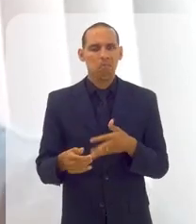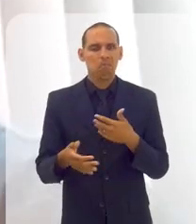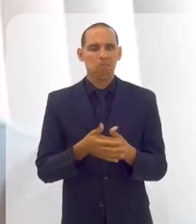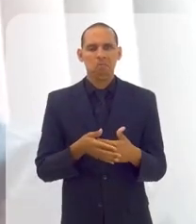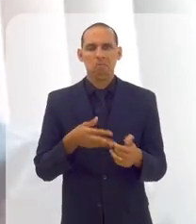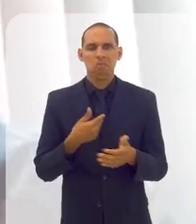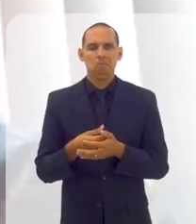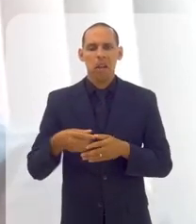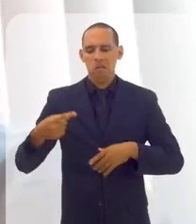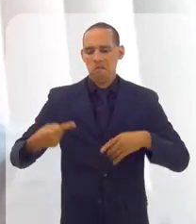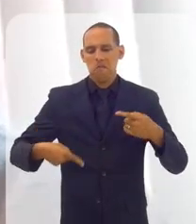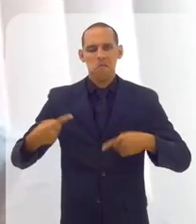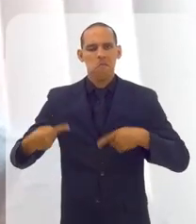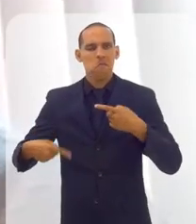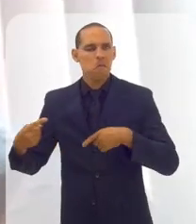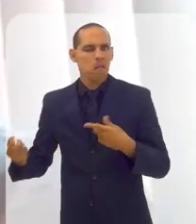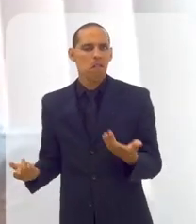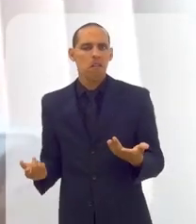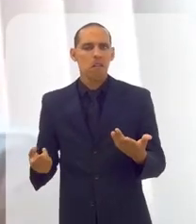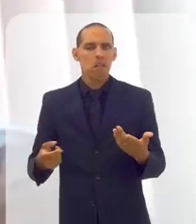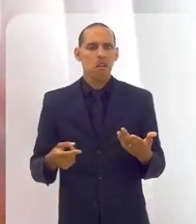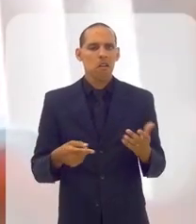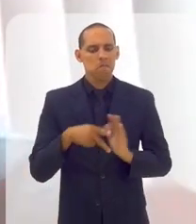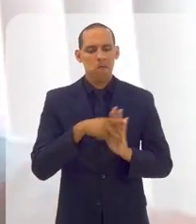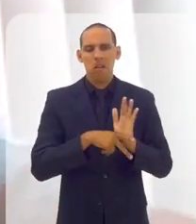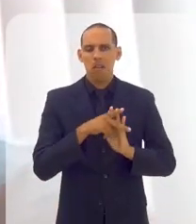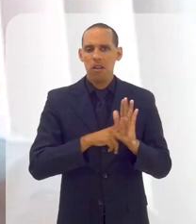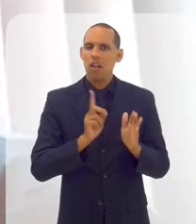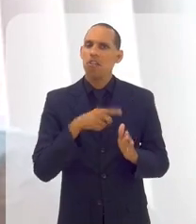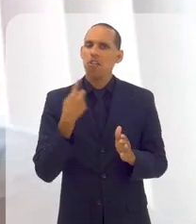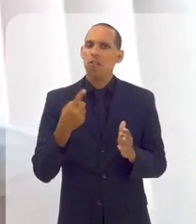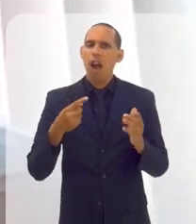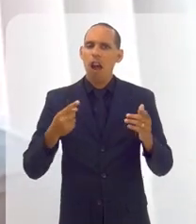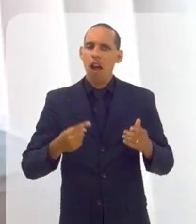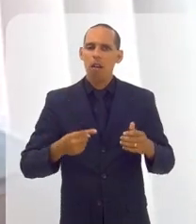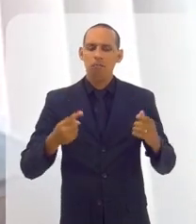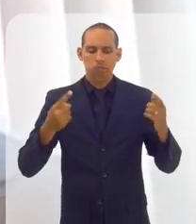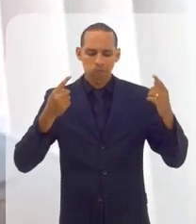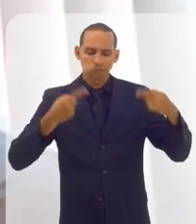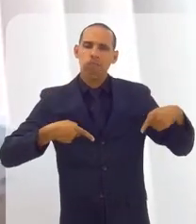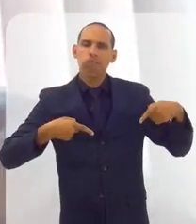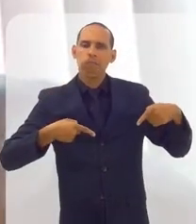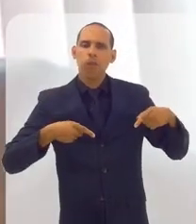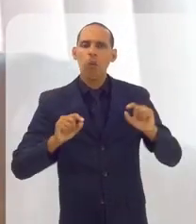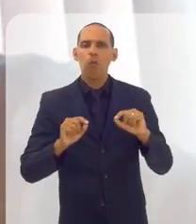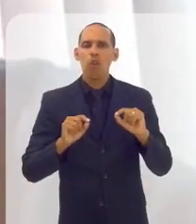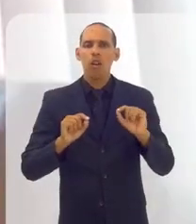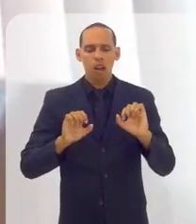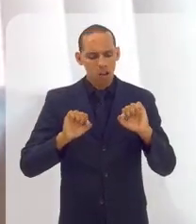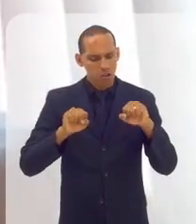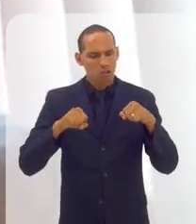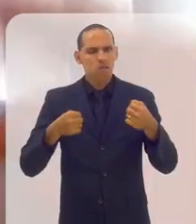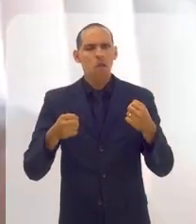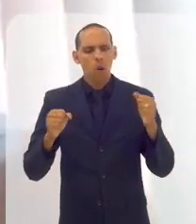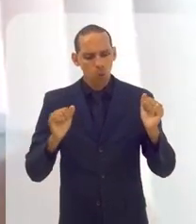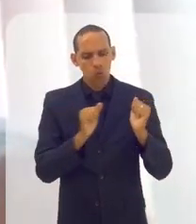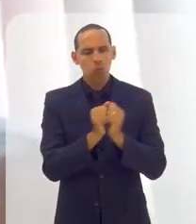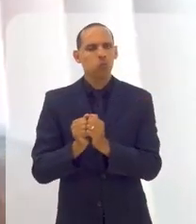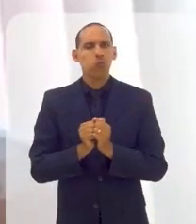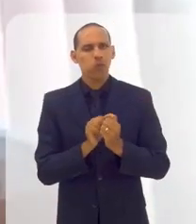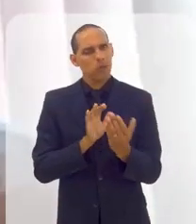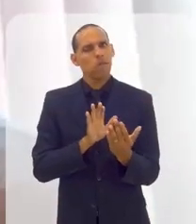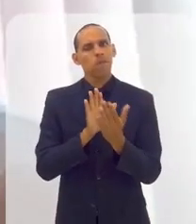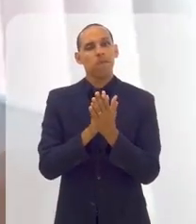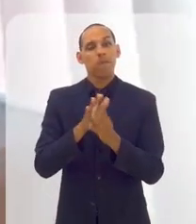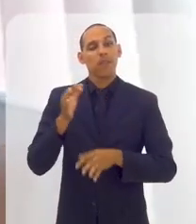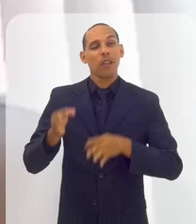E, independente das posições políticas de cada um de nós, do projeto aqui ali lá, deve nos desafiar a somar esforços para fazer